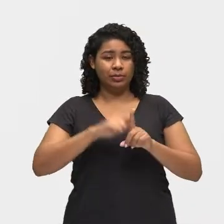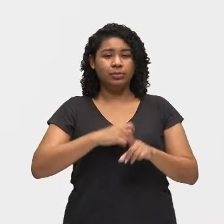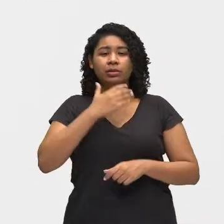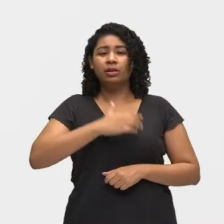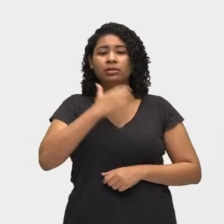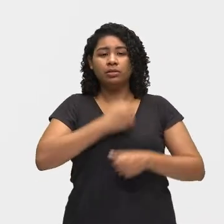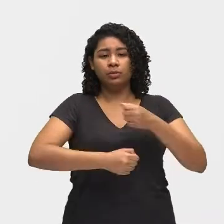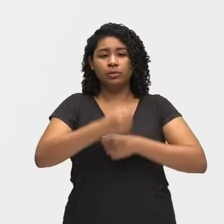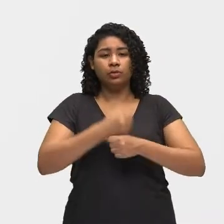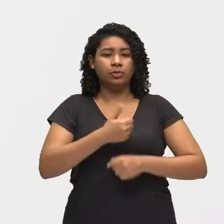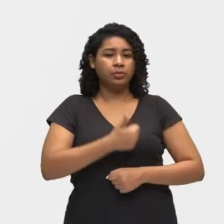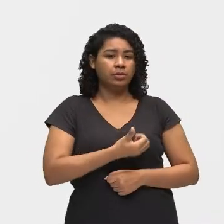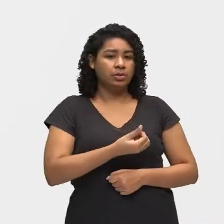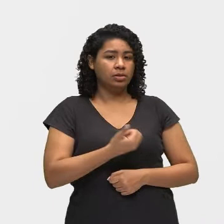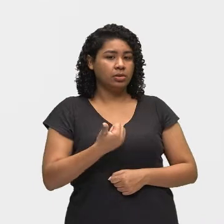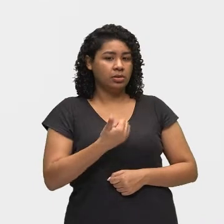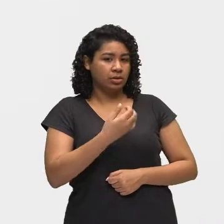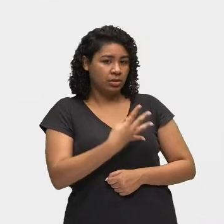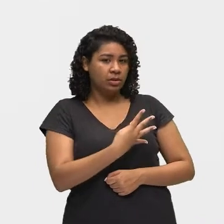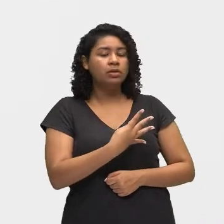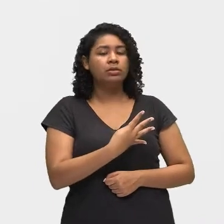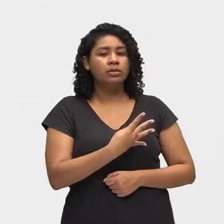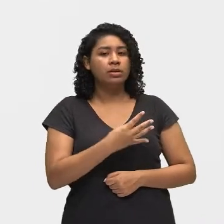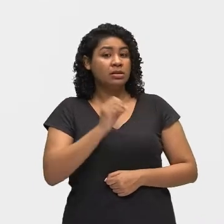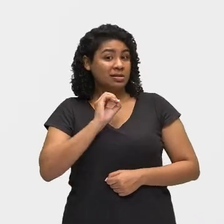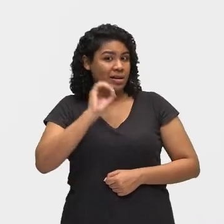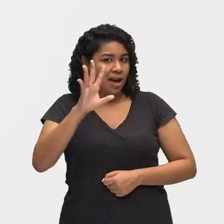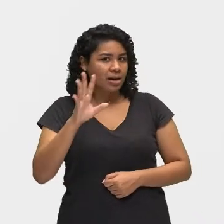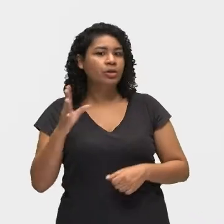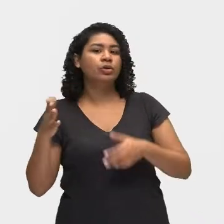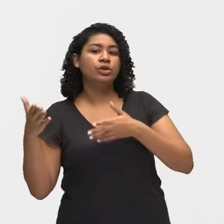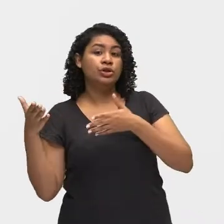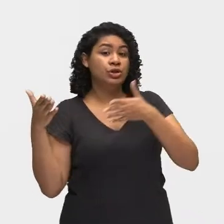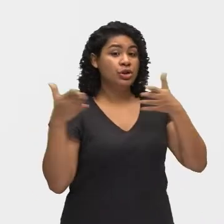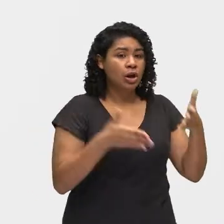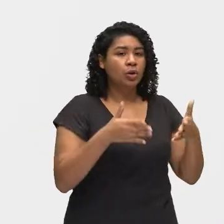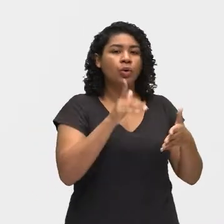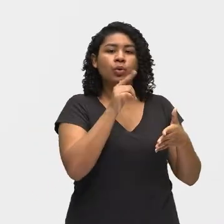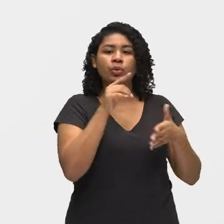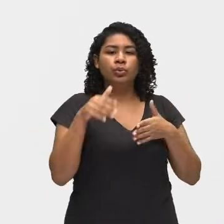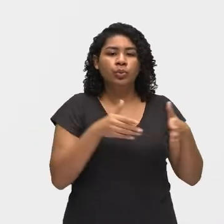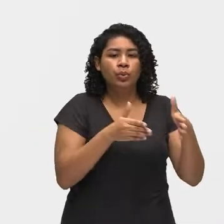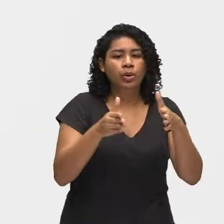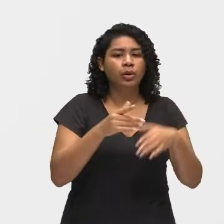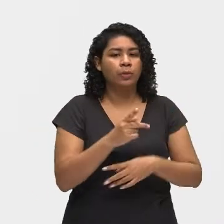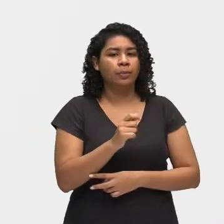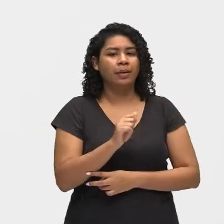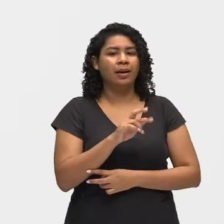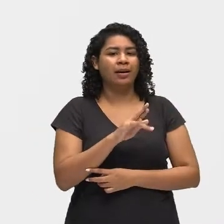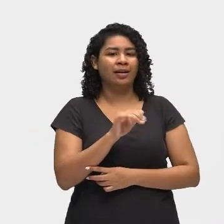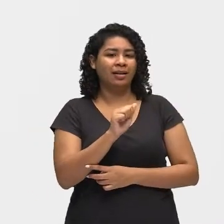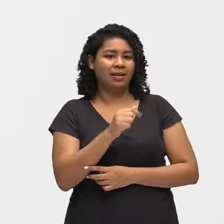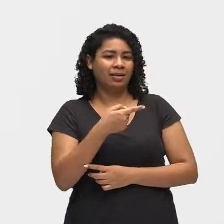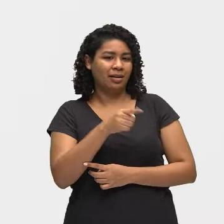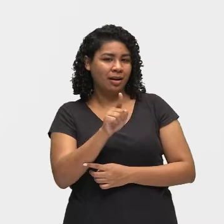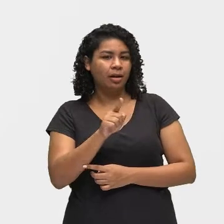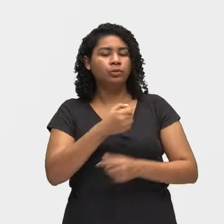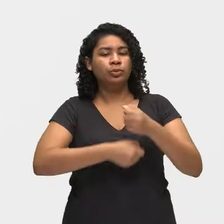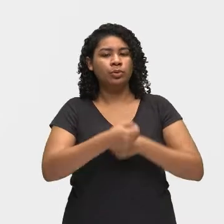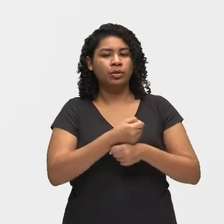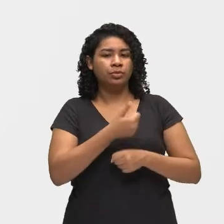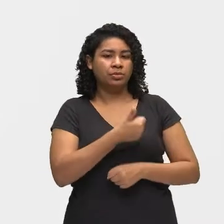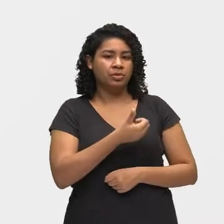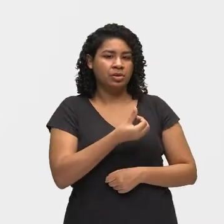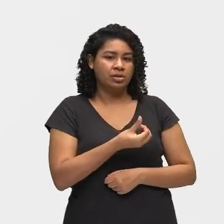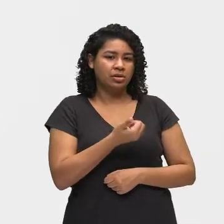alcançou em 12 de janeiro de 1616 o Rio Pará, instalando-se na Baía de Guajará, a qual chamou de